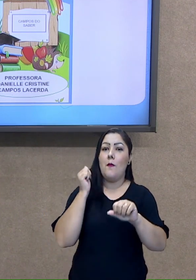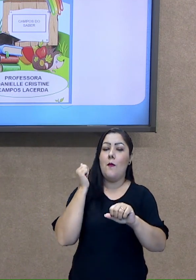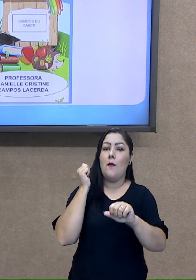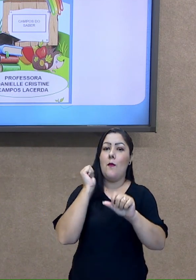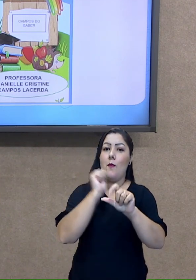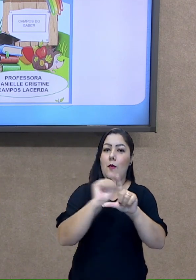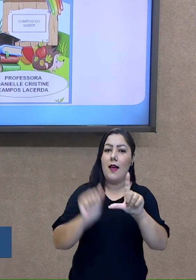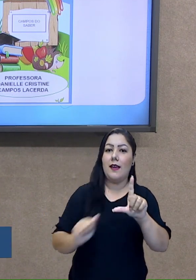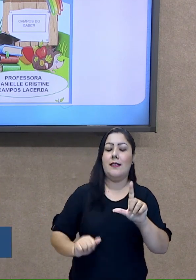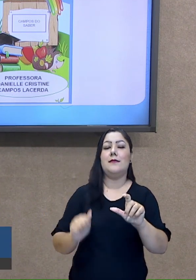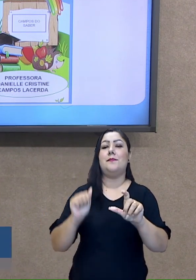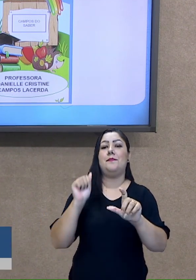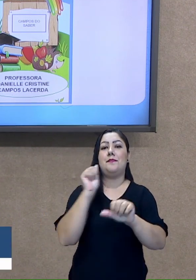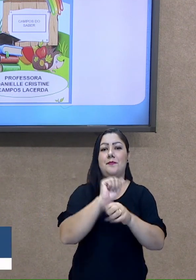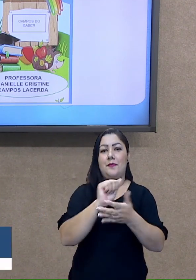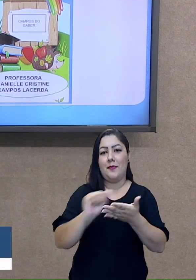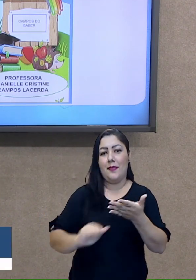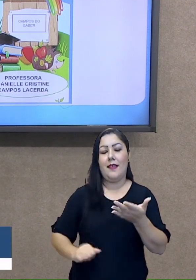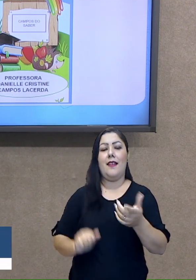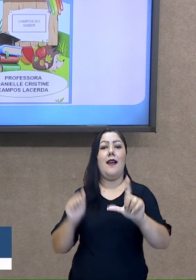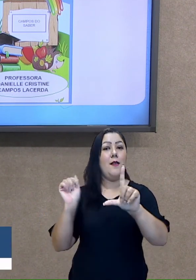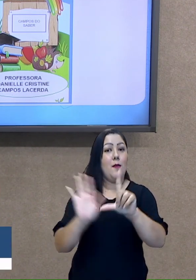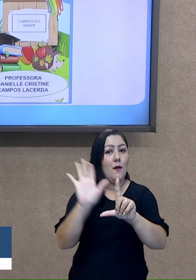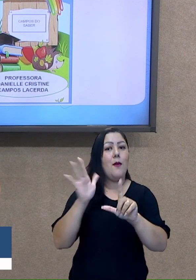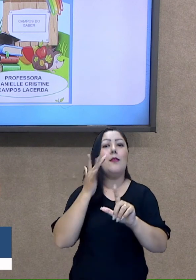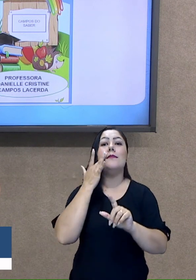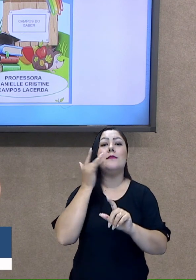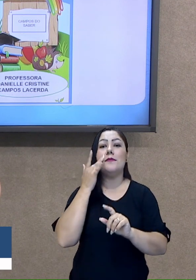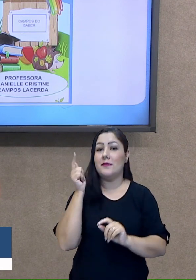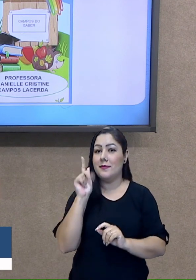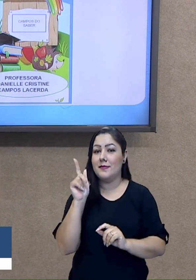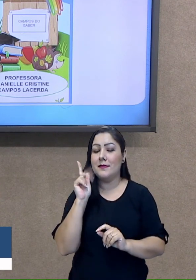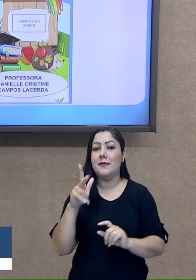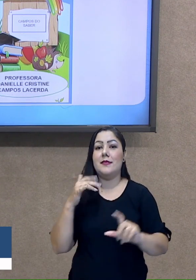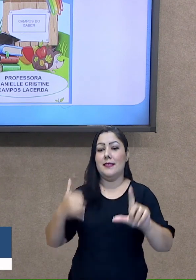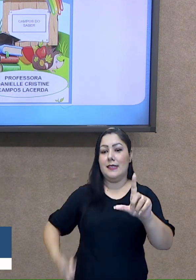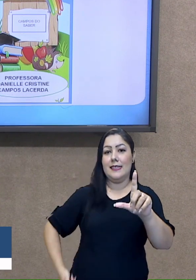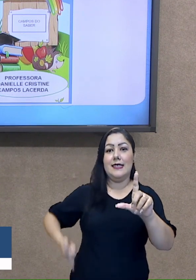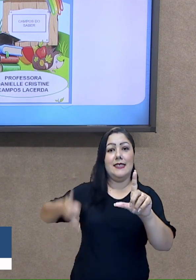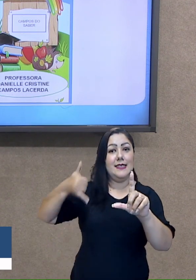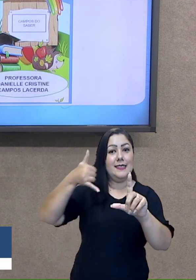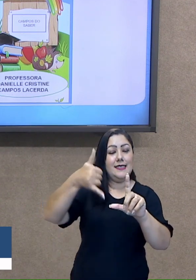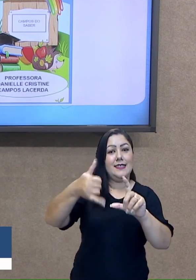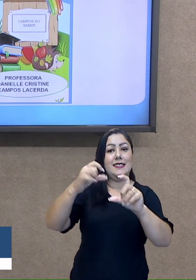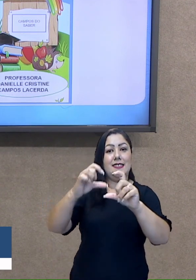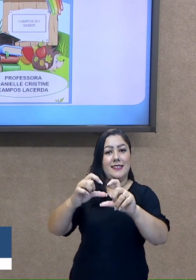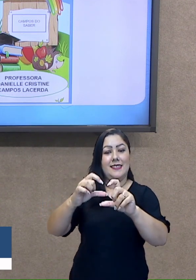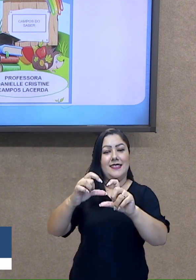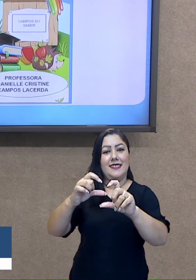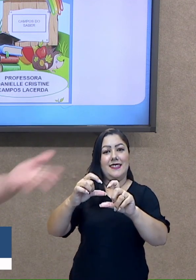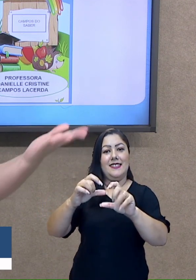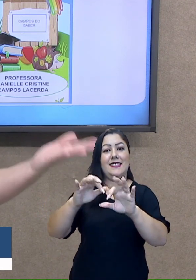na plataforma SMED-GV, aponte a câmera do seu celular na imagem que aparece no canto